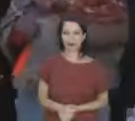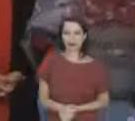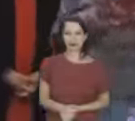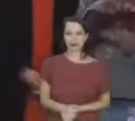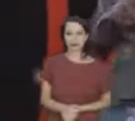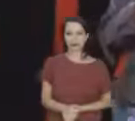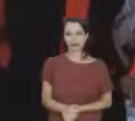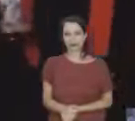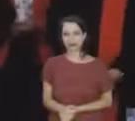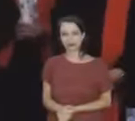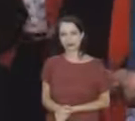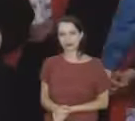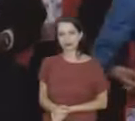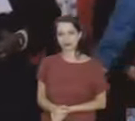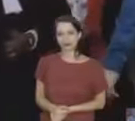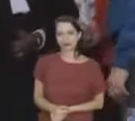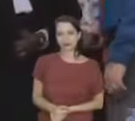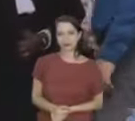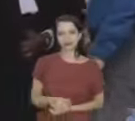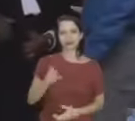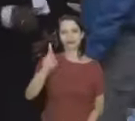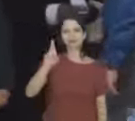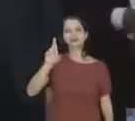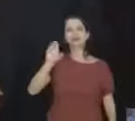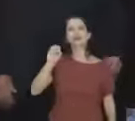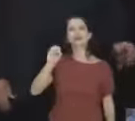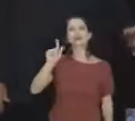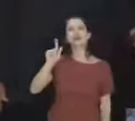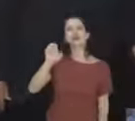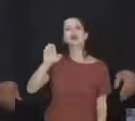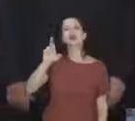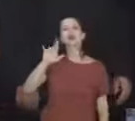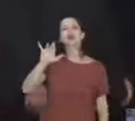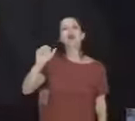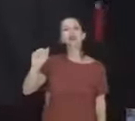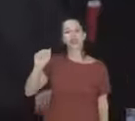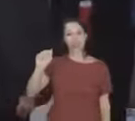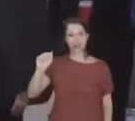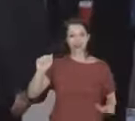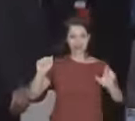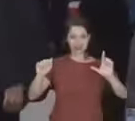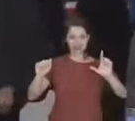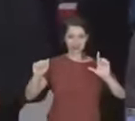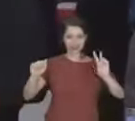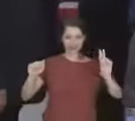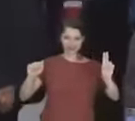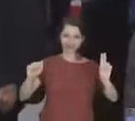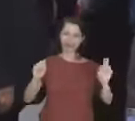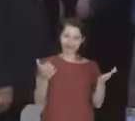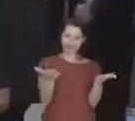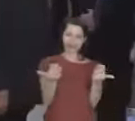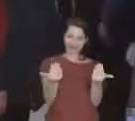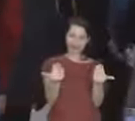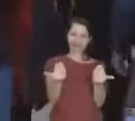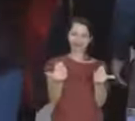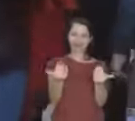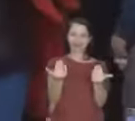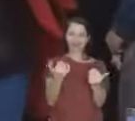Rogéria, Lu, vem cantar comigo. As artistas Rogéria Holtz e Luciana